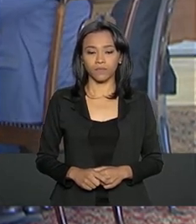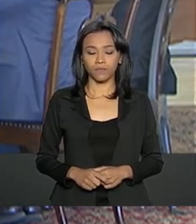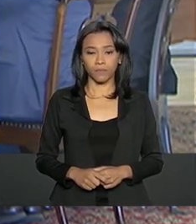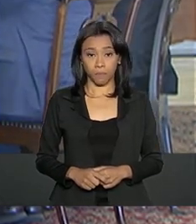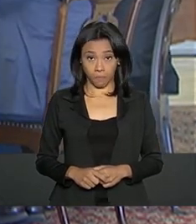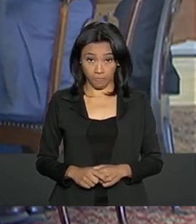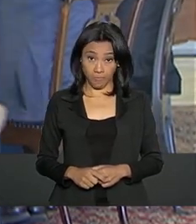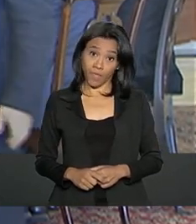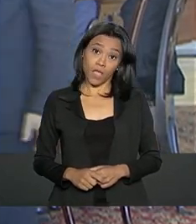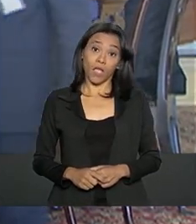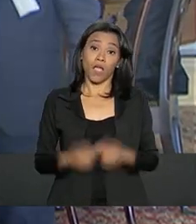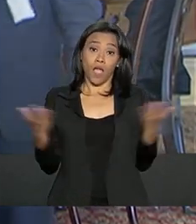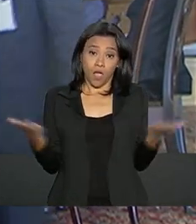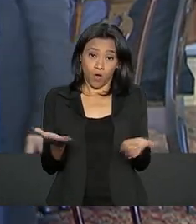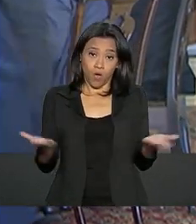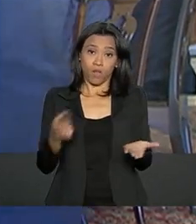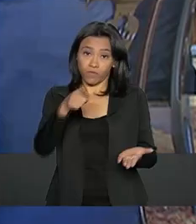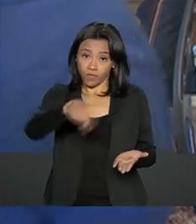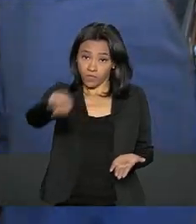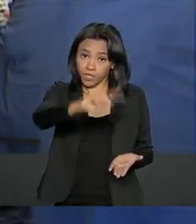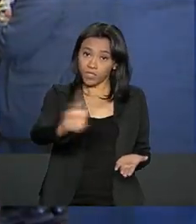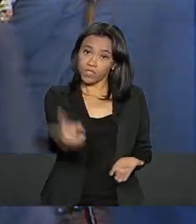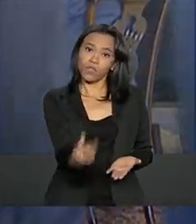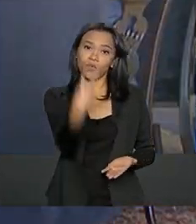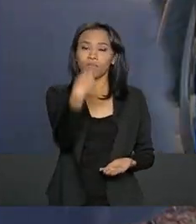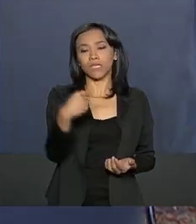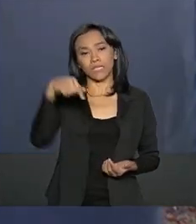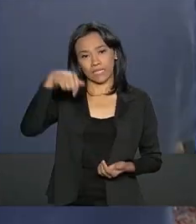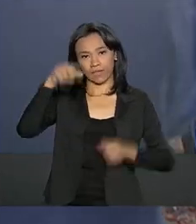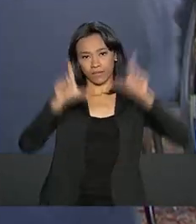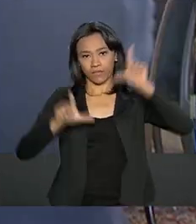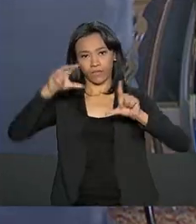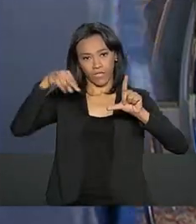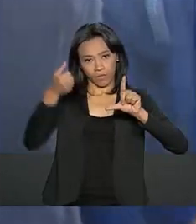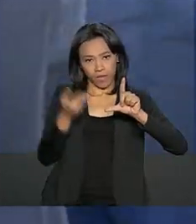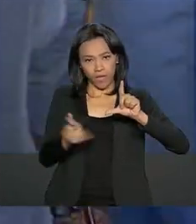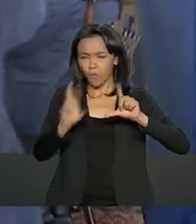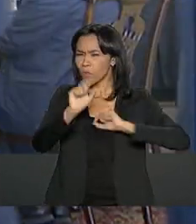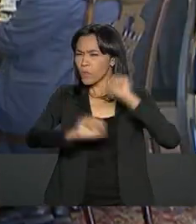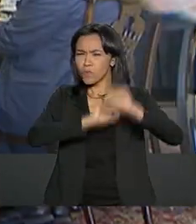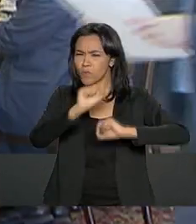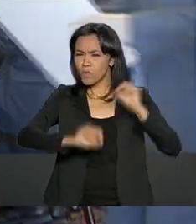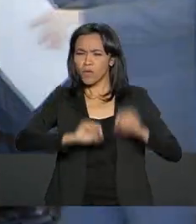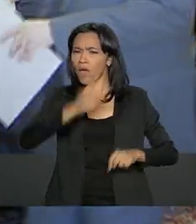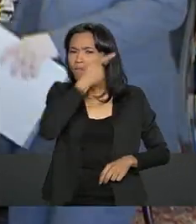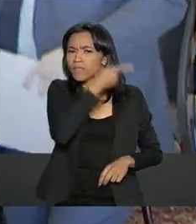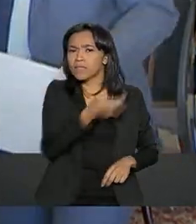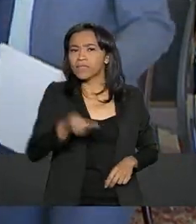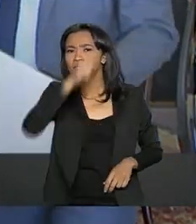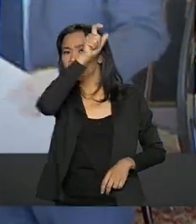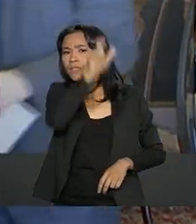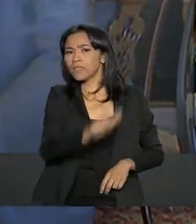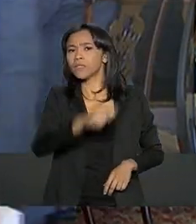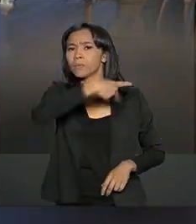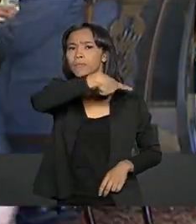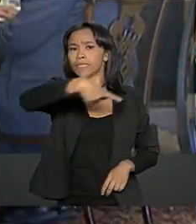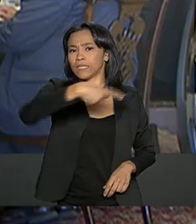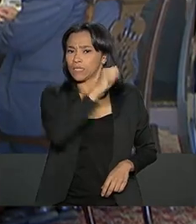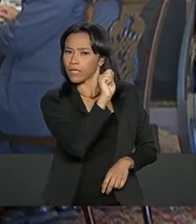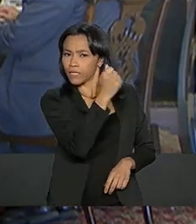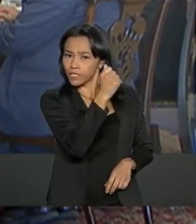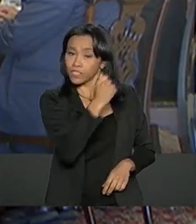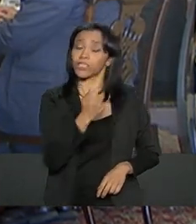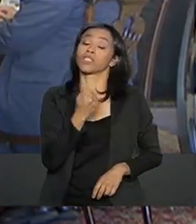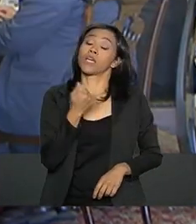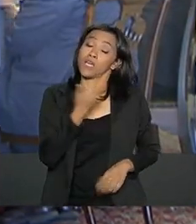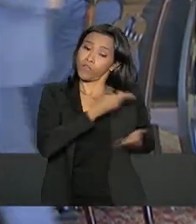Você acompanha pela TV NBR a transmissão da visita do presidente argentino ao Brasil. Maurício Macri foi recebido pelo